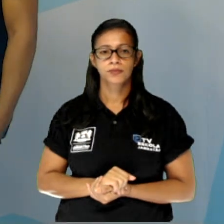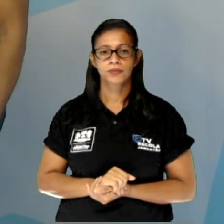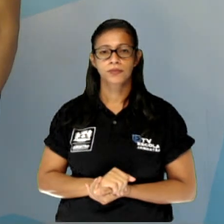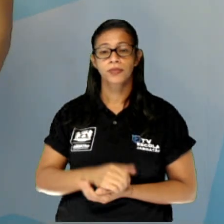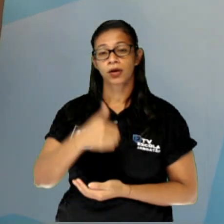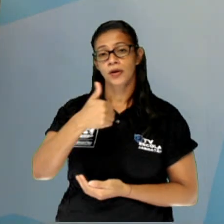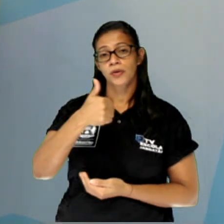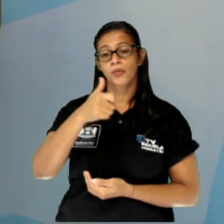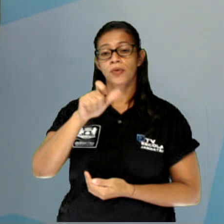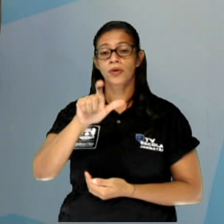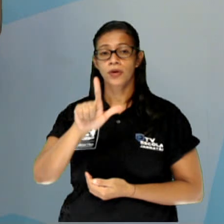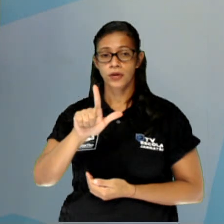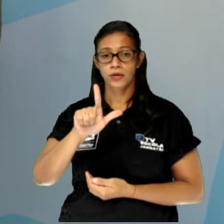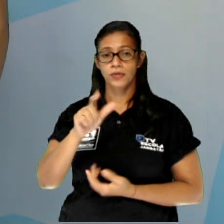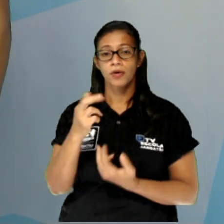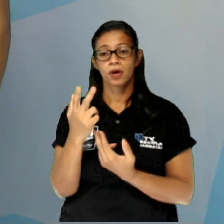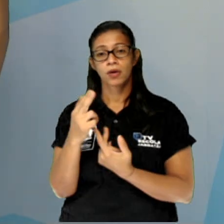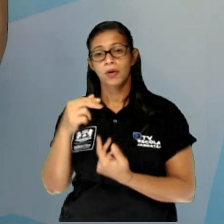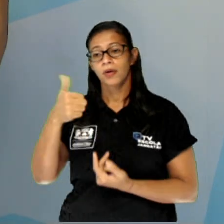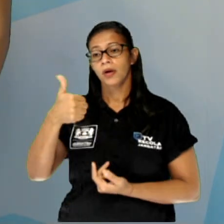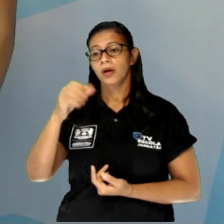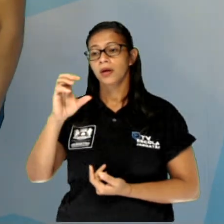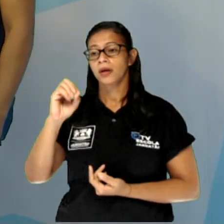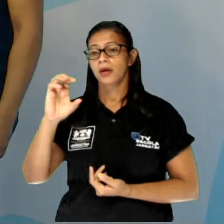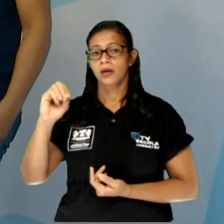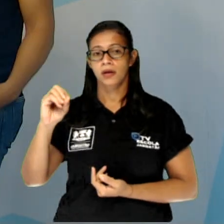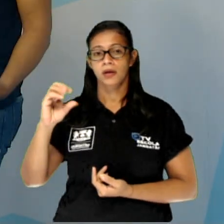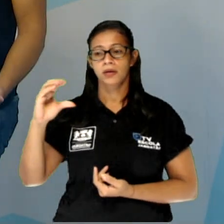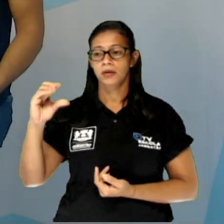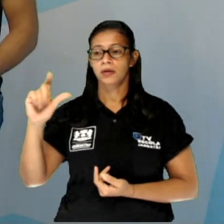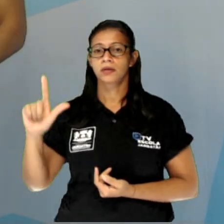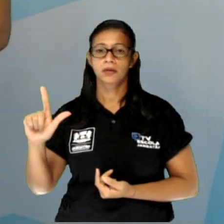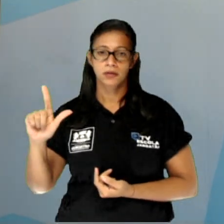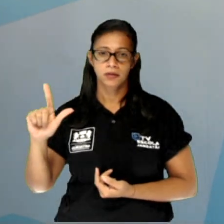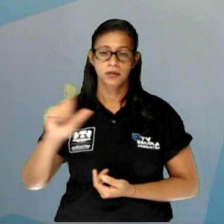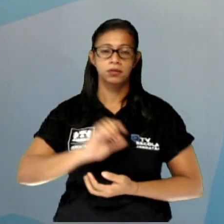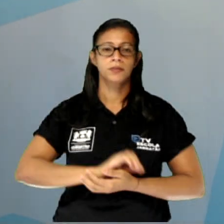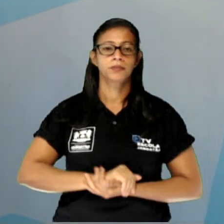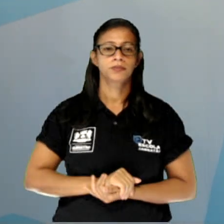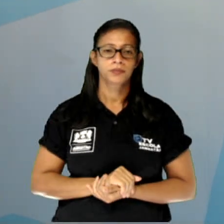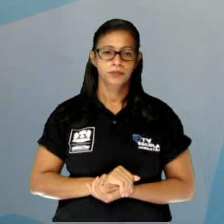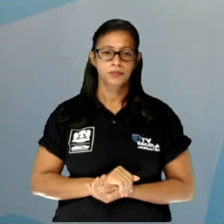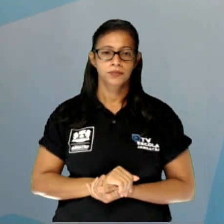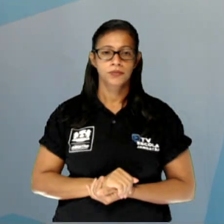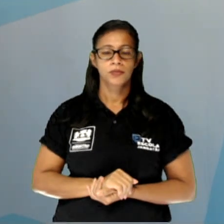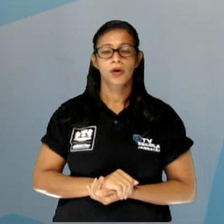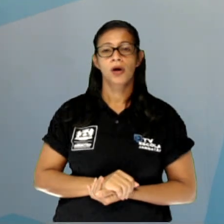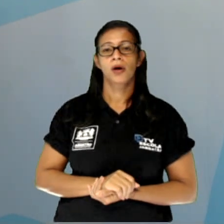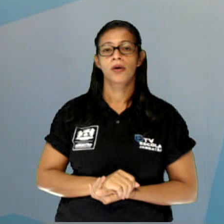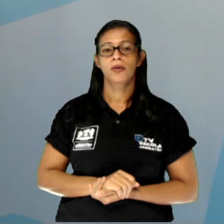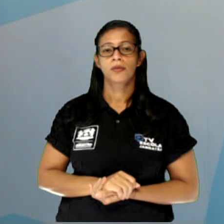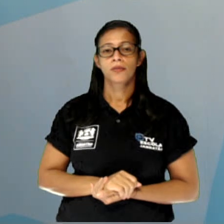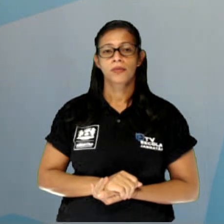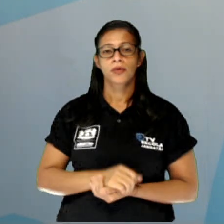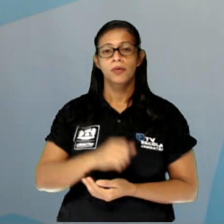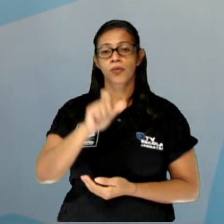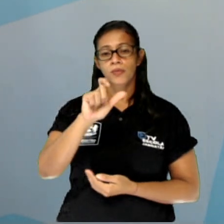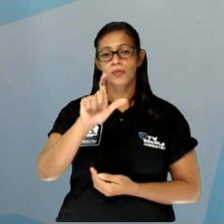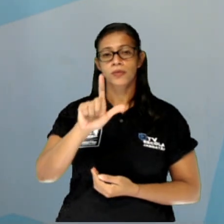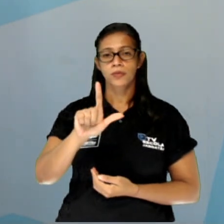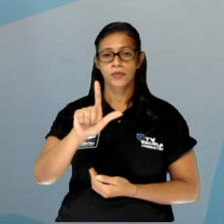E 1 litro é igual a 100 centilitros. E 1 litro é igual a 1.000 mililitros.